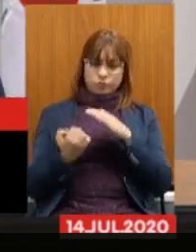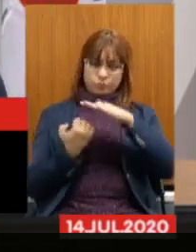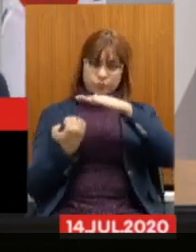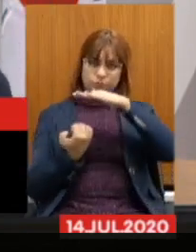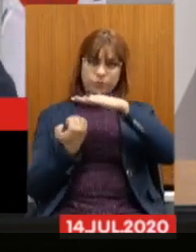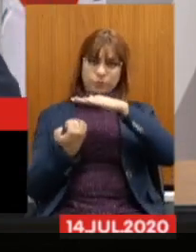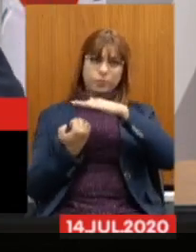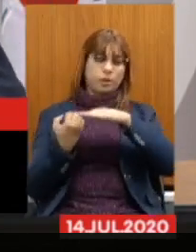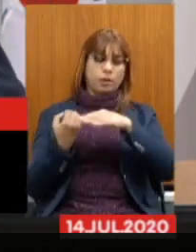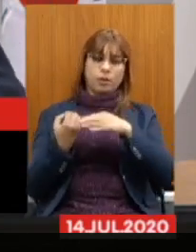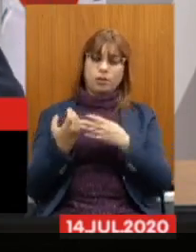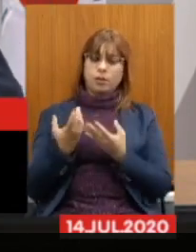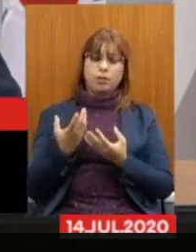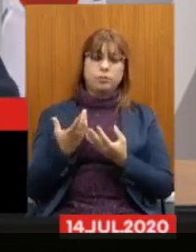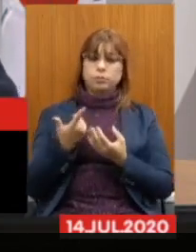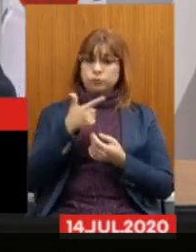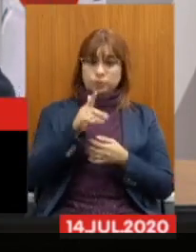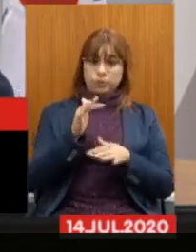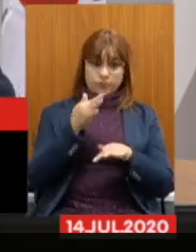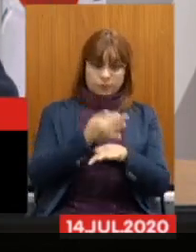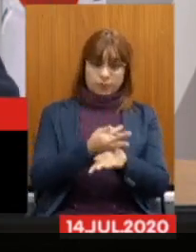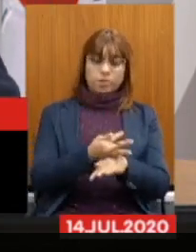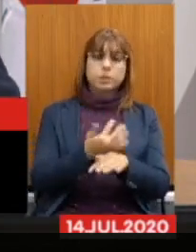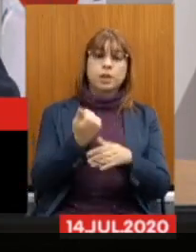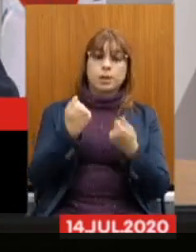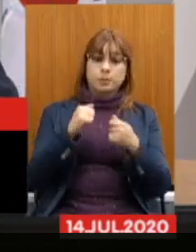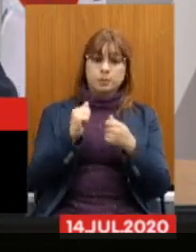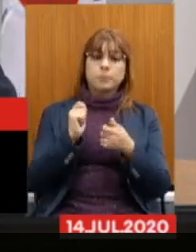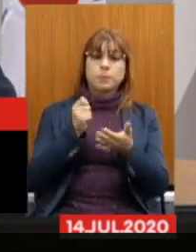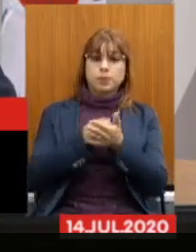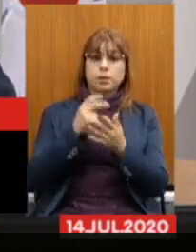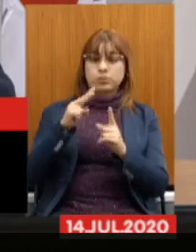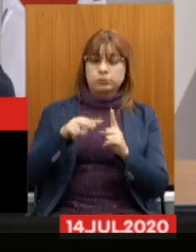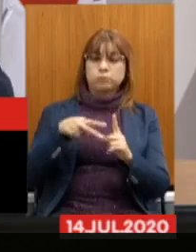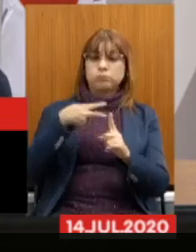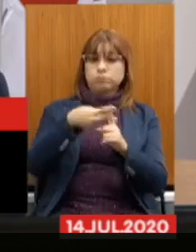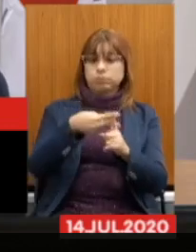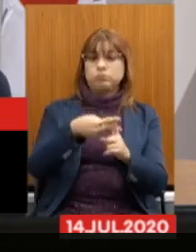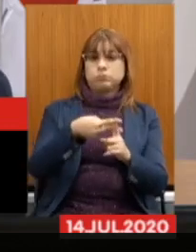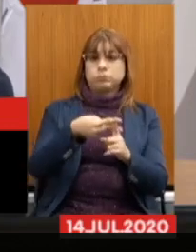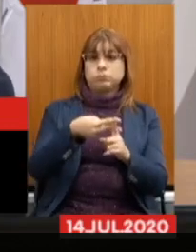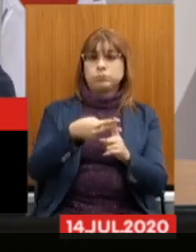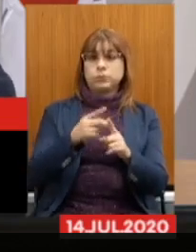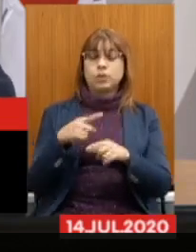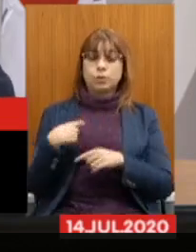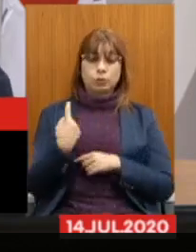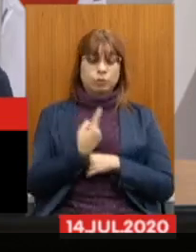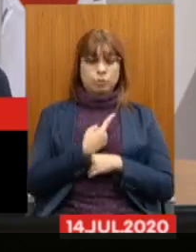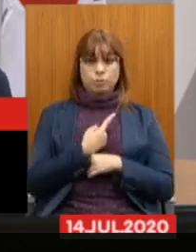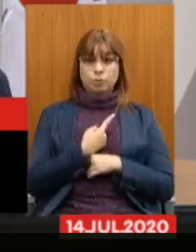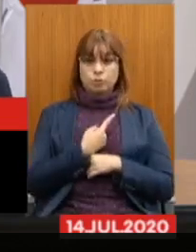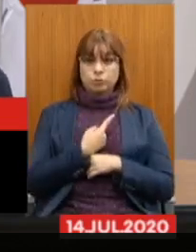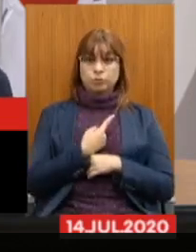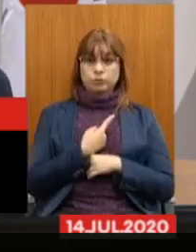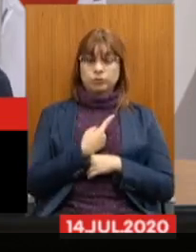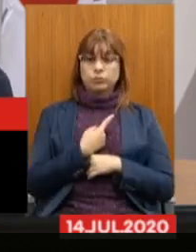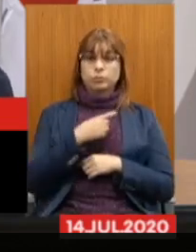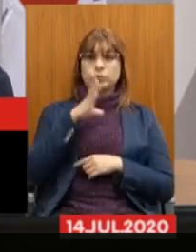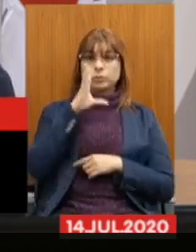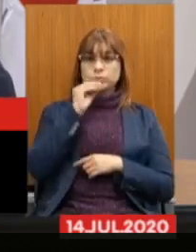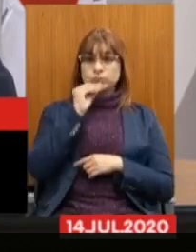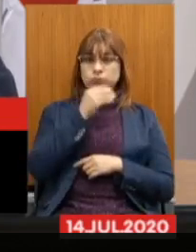dá as férias ao seu empregado, ele é obrigado a pagar em dobro. O servidor público perde as férias.